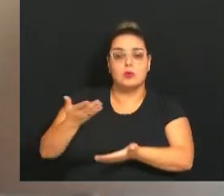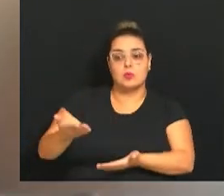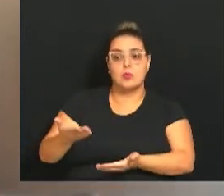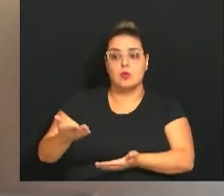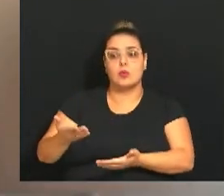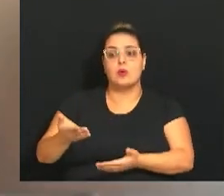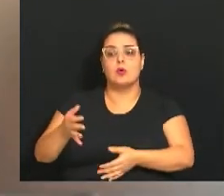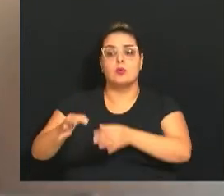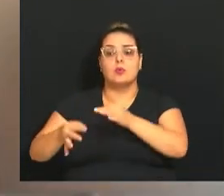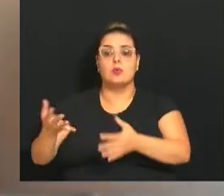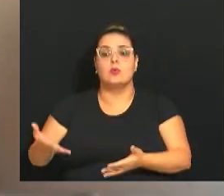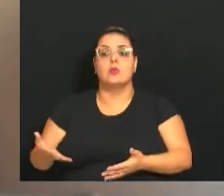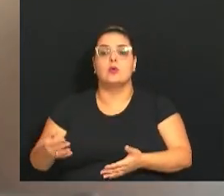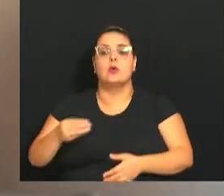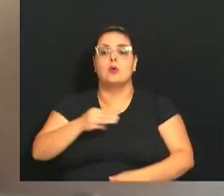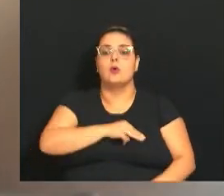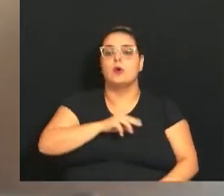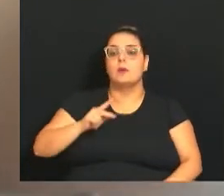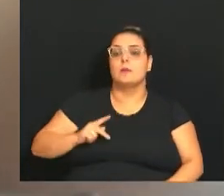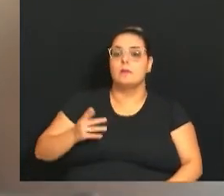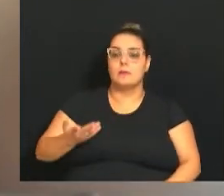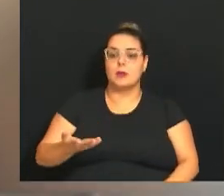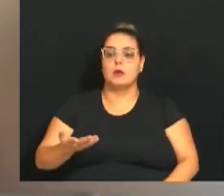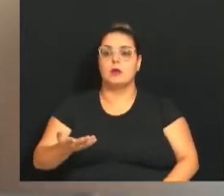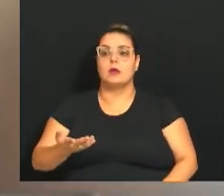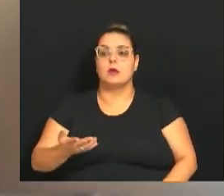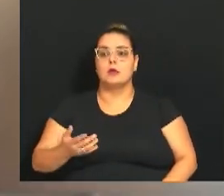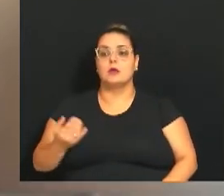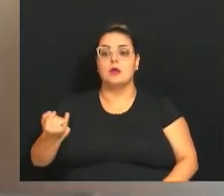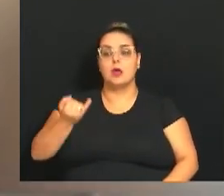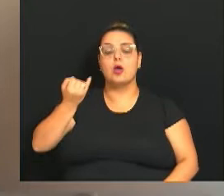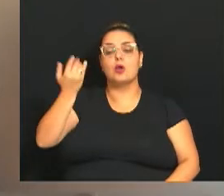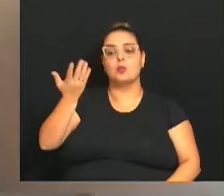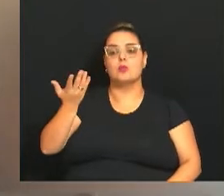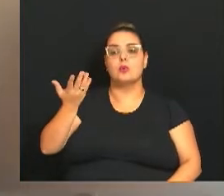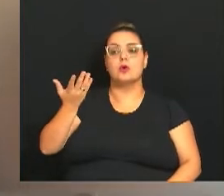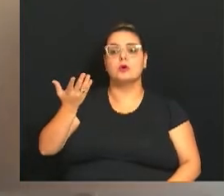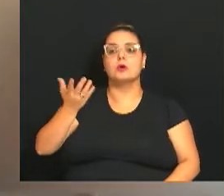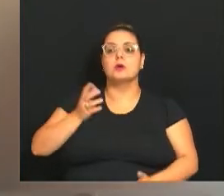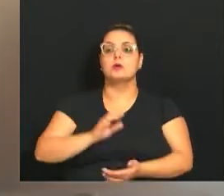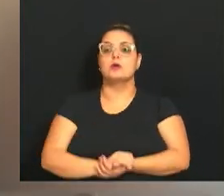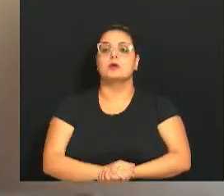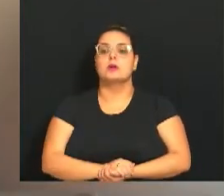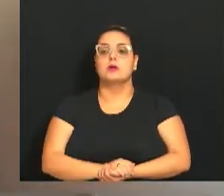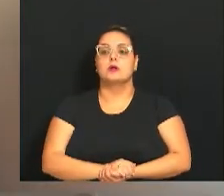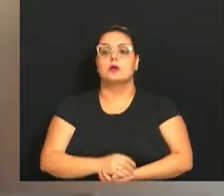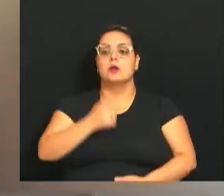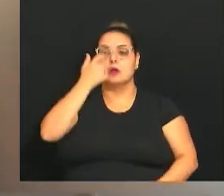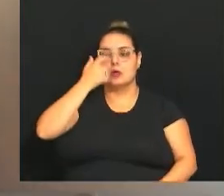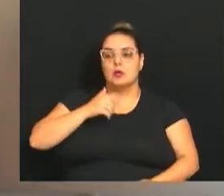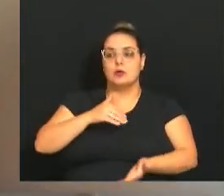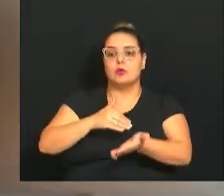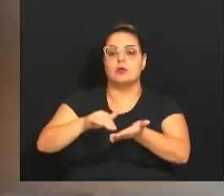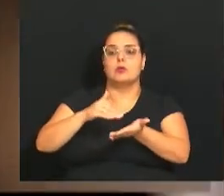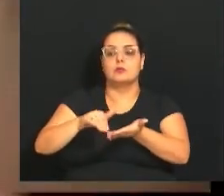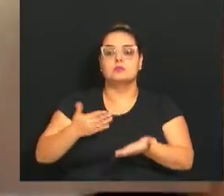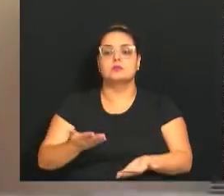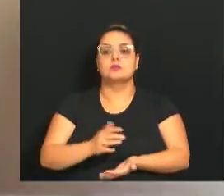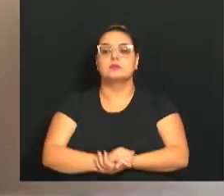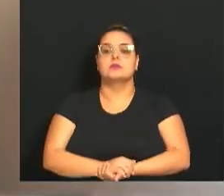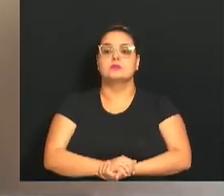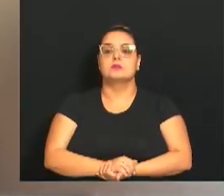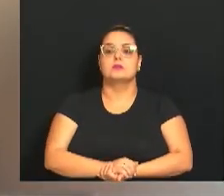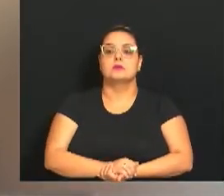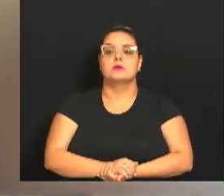Judiciário, Ministério Público. Então, é importante que eu, como secretário, né, ou que a secretaria